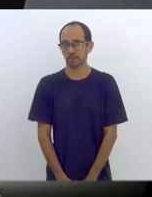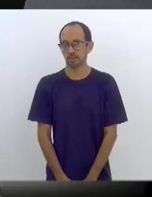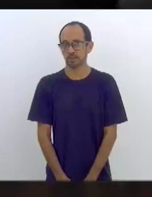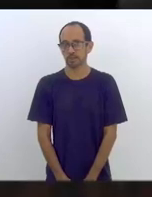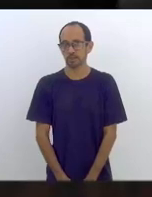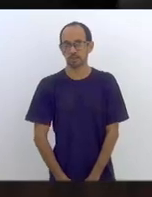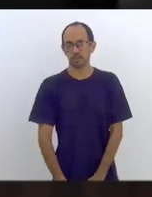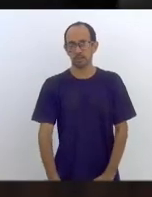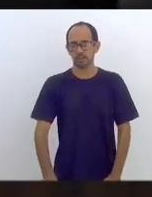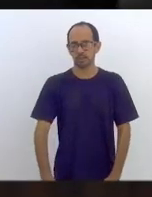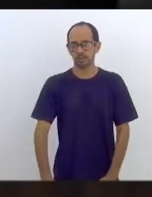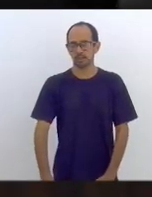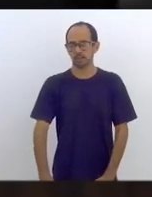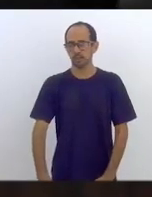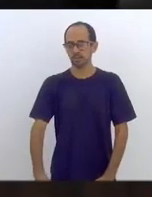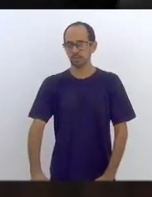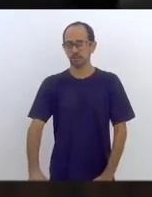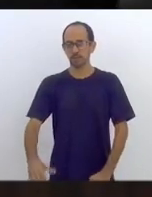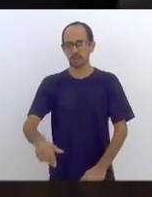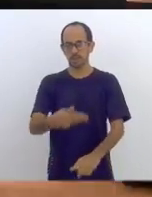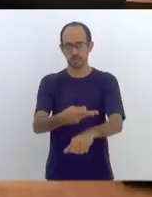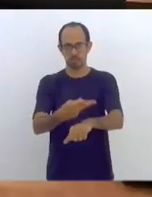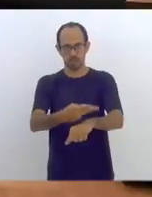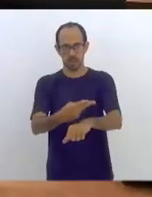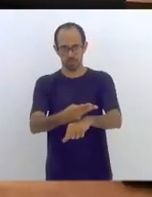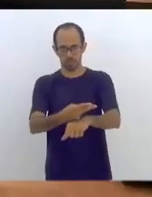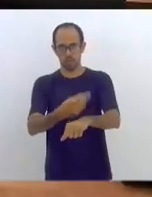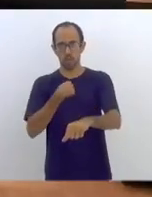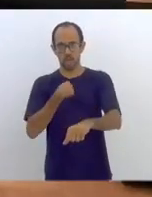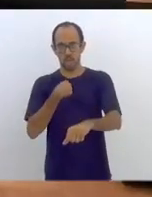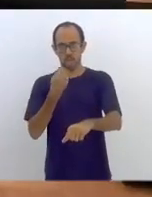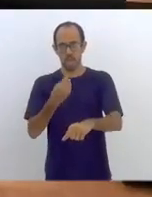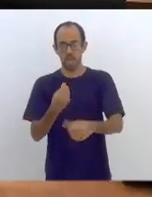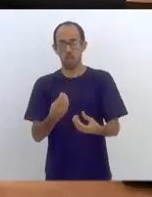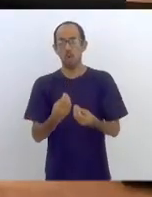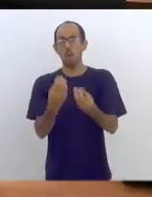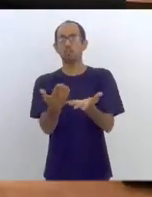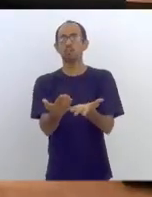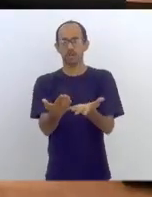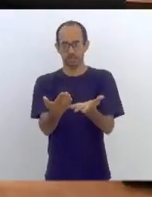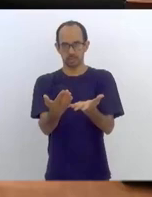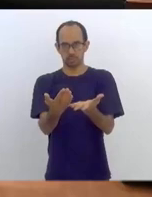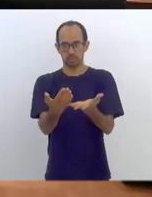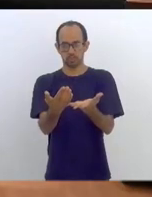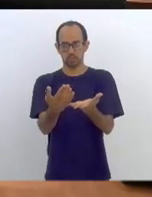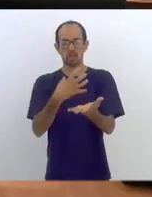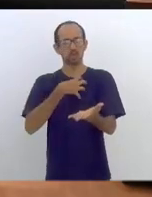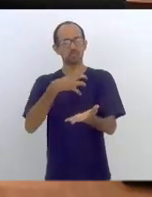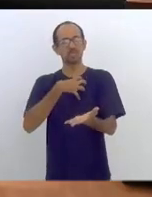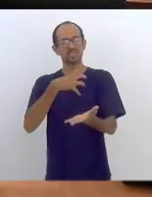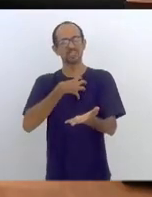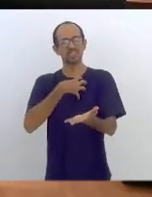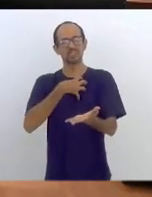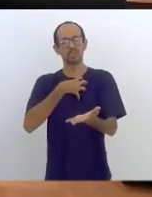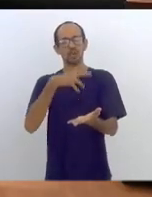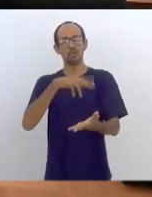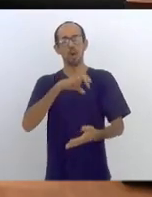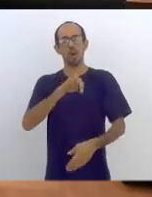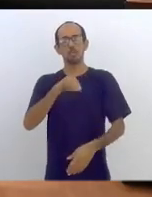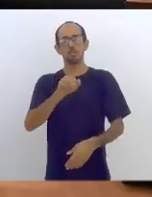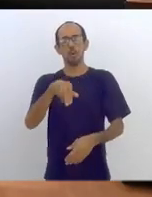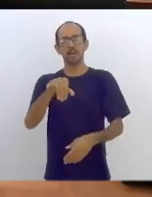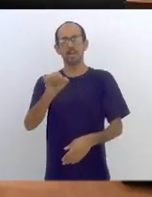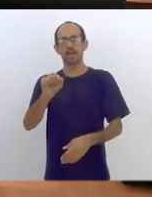Boa noite. Esse prêmio eu dedico. Quem está sentindo o que eu estou sentindo é a Mônica Cunha, que ela sabe